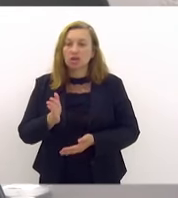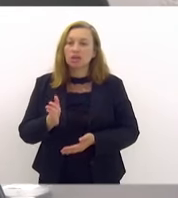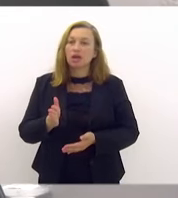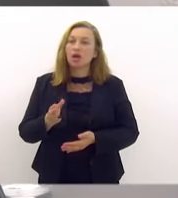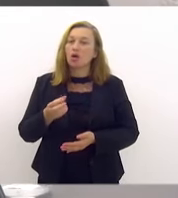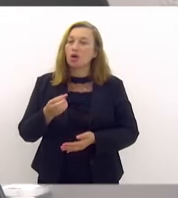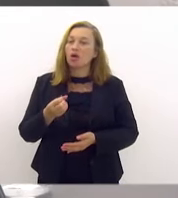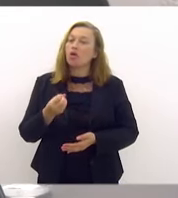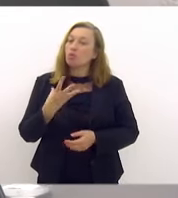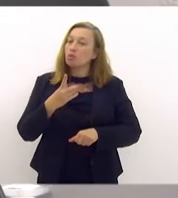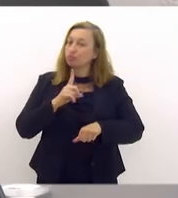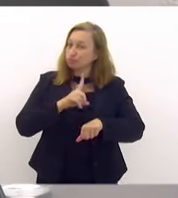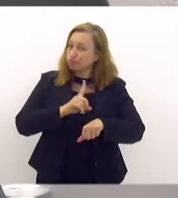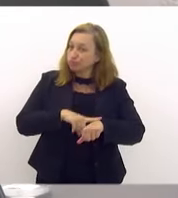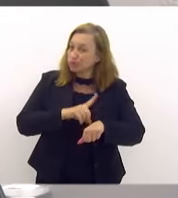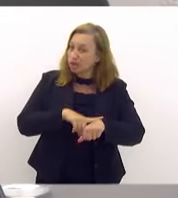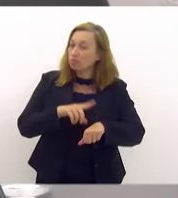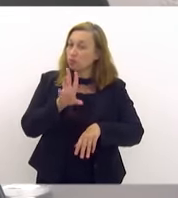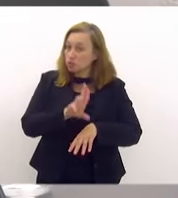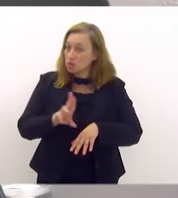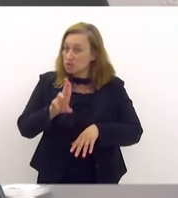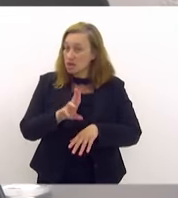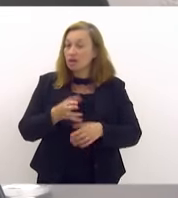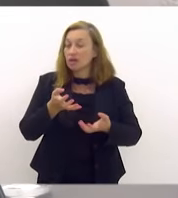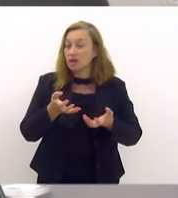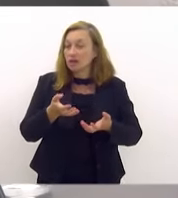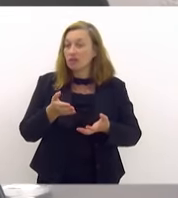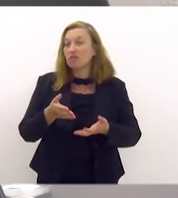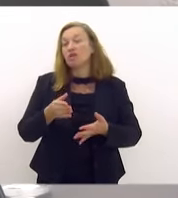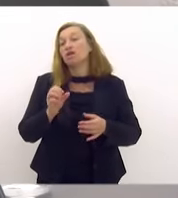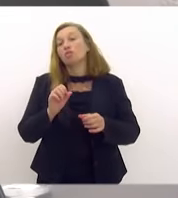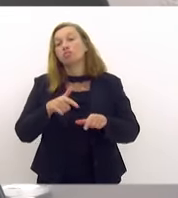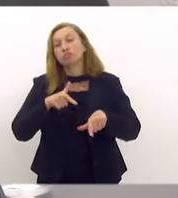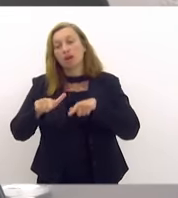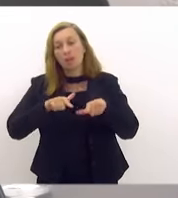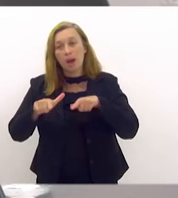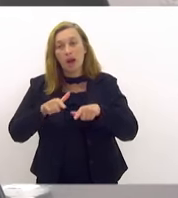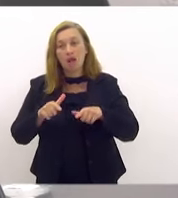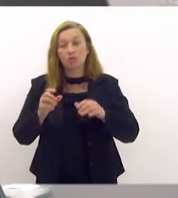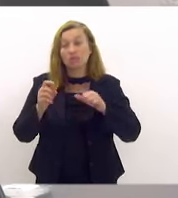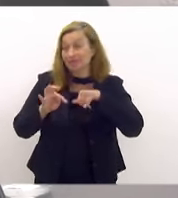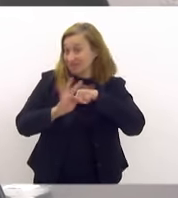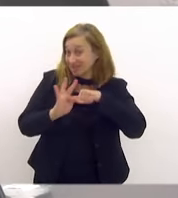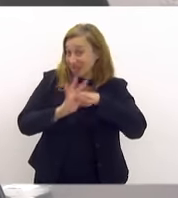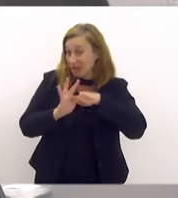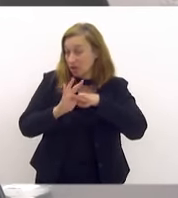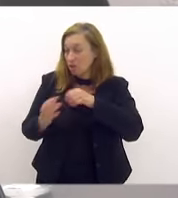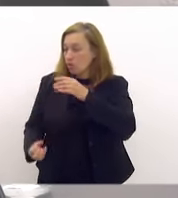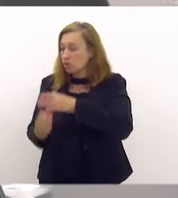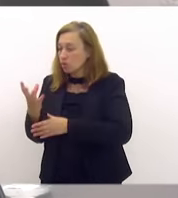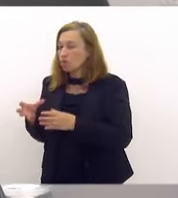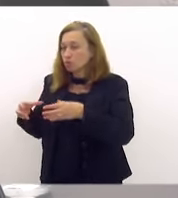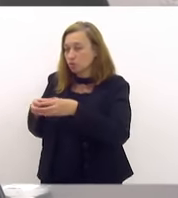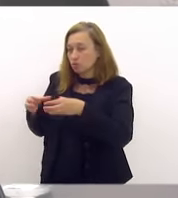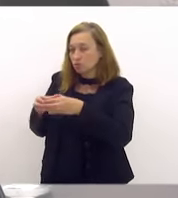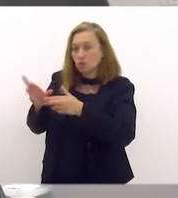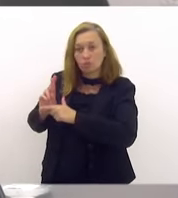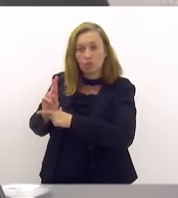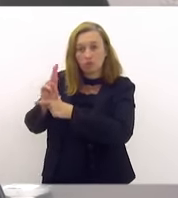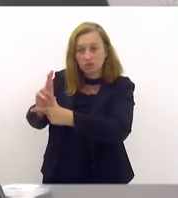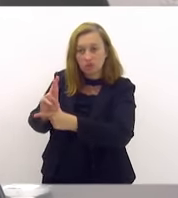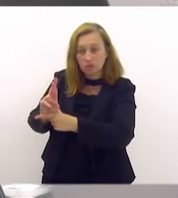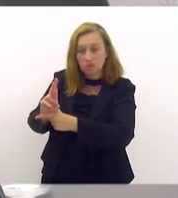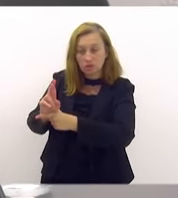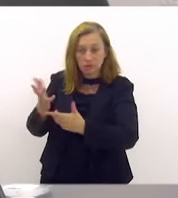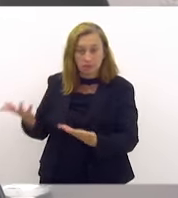tempo porque realmente Estamos procurando fazer um trabalho bem técnico é um grupo que é formado de Procuradores e promotores de Justiça